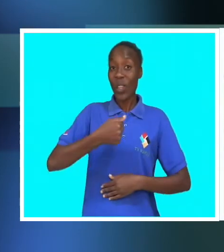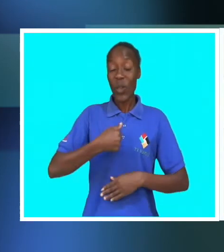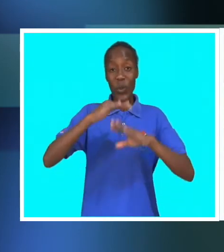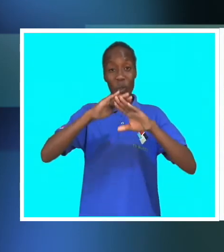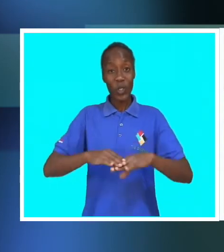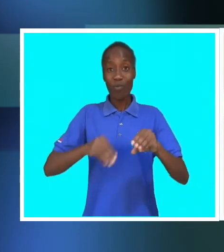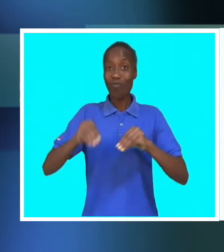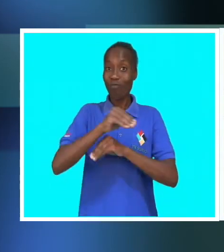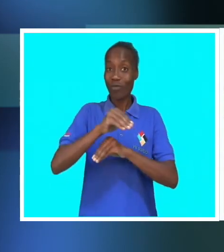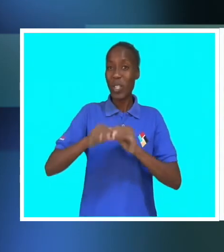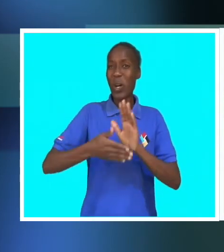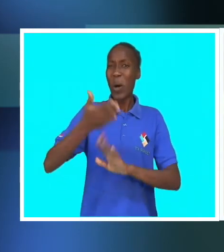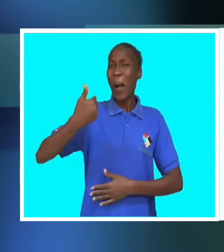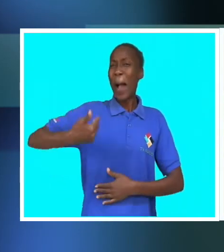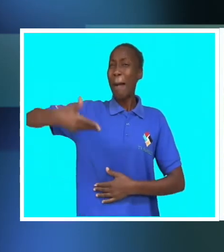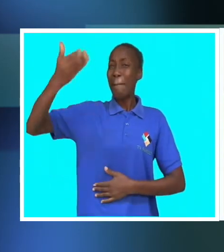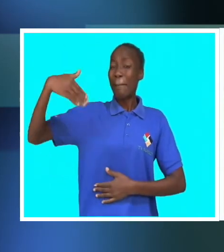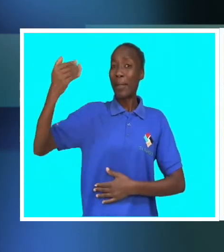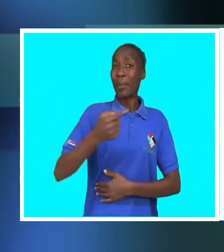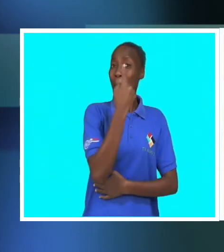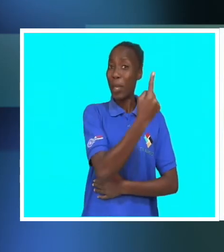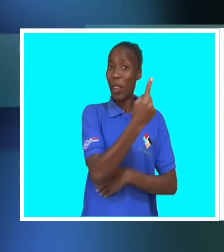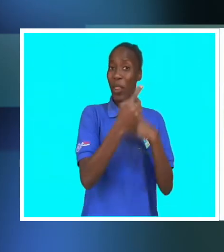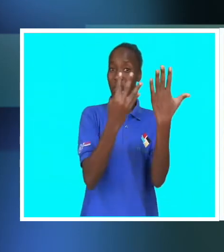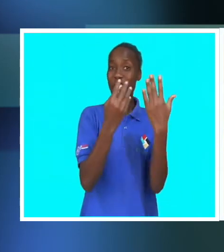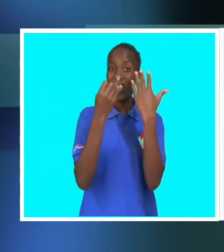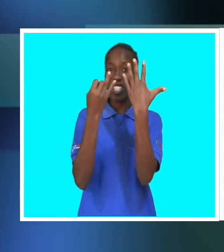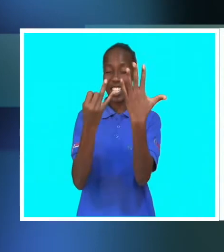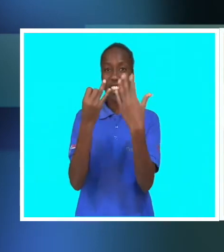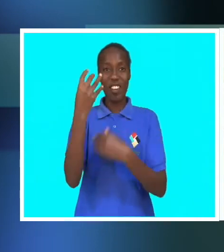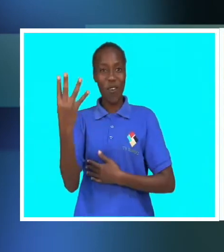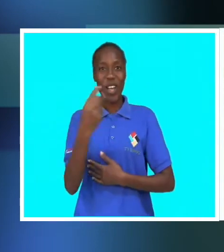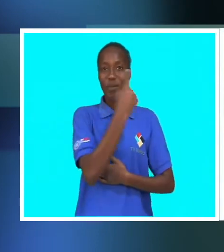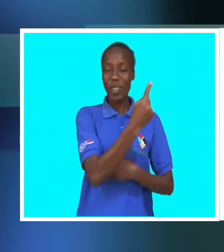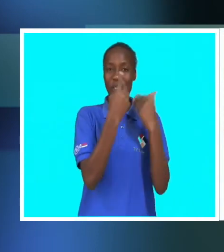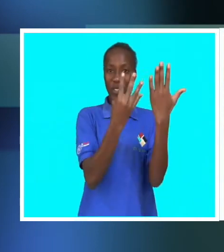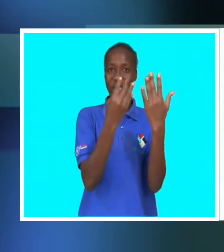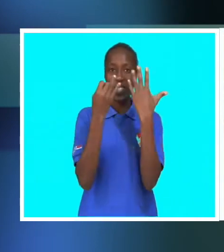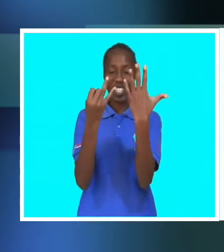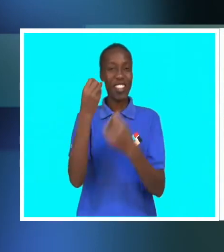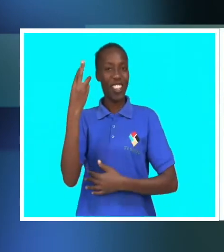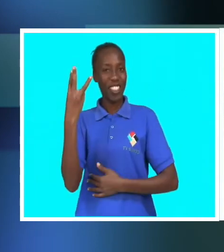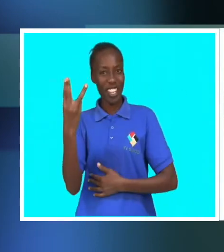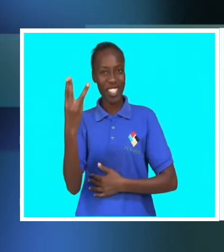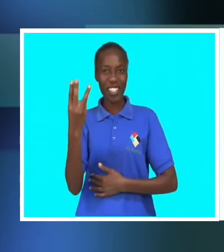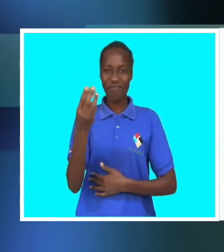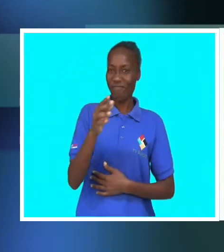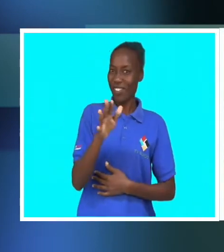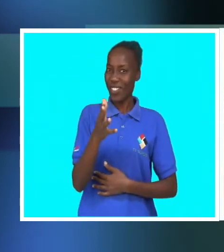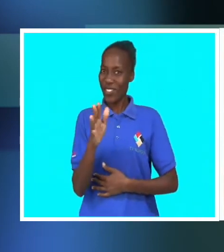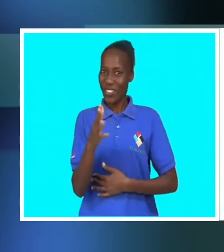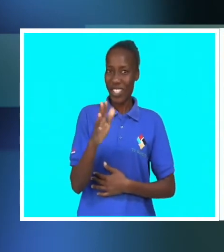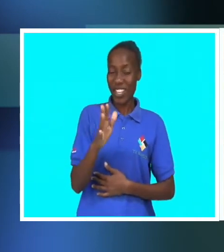Eu estou a jogar desde a era colonial, lá para os anos 74, 73, por aí.